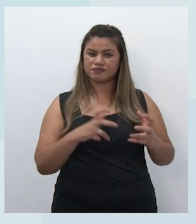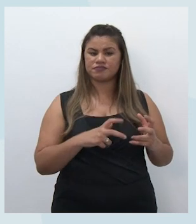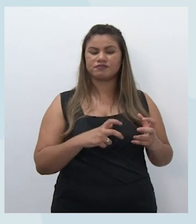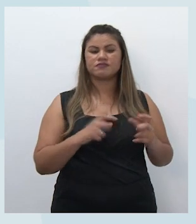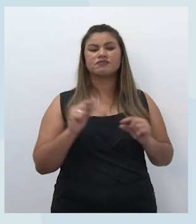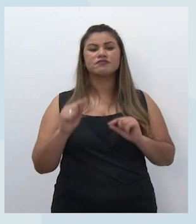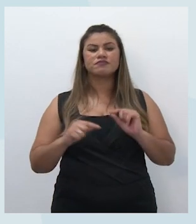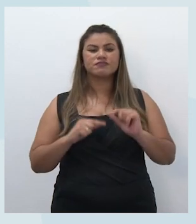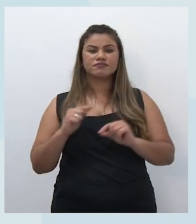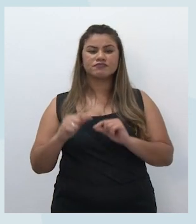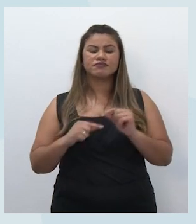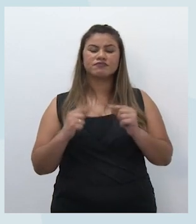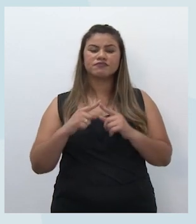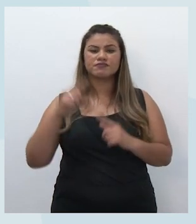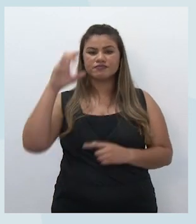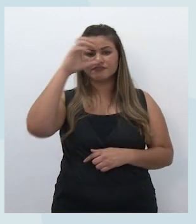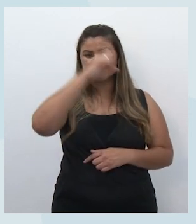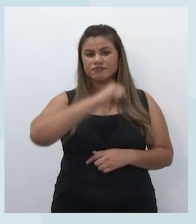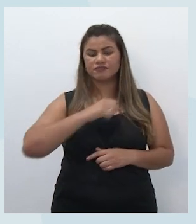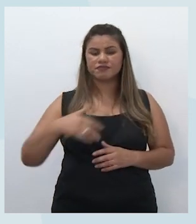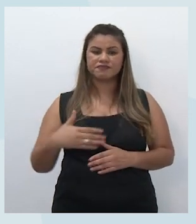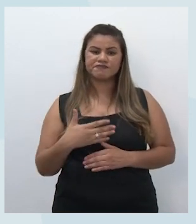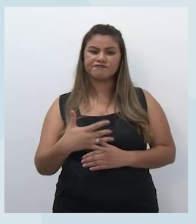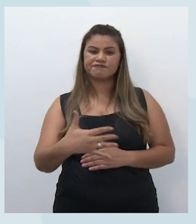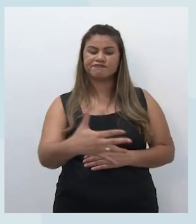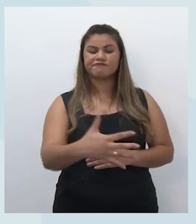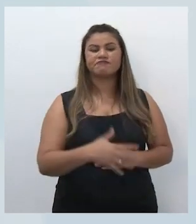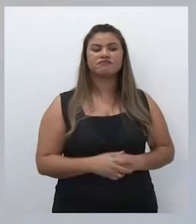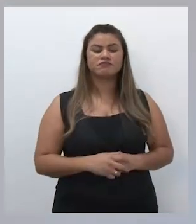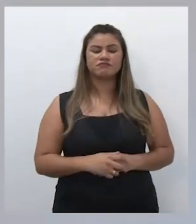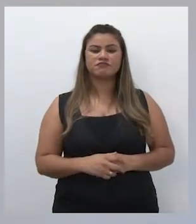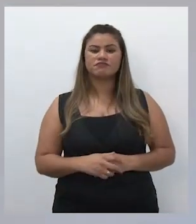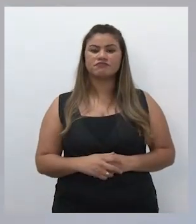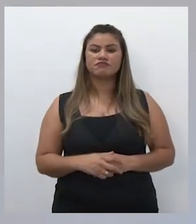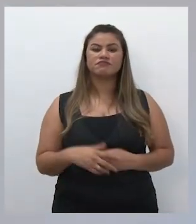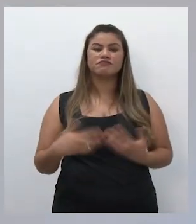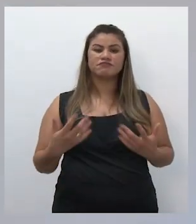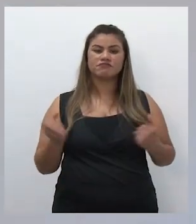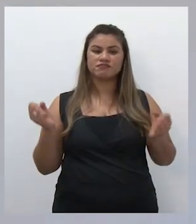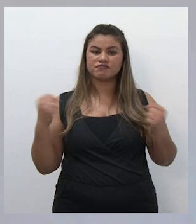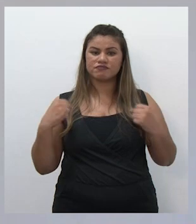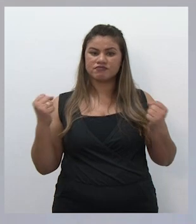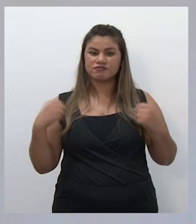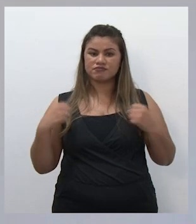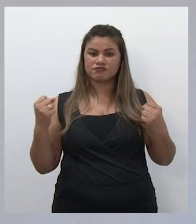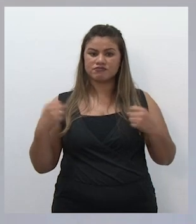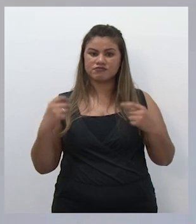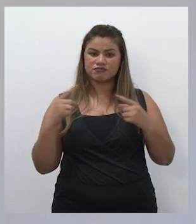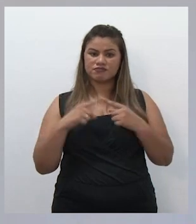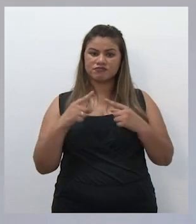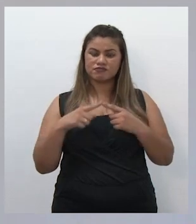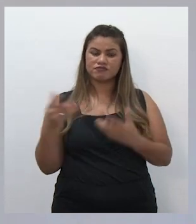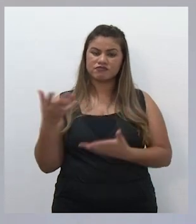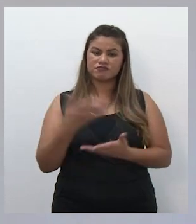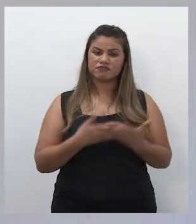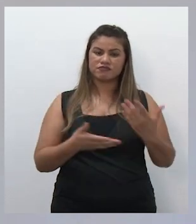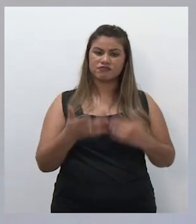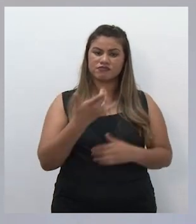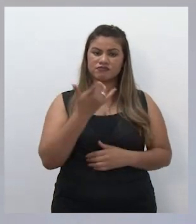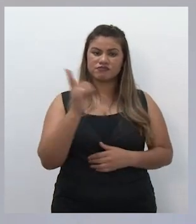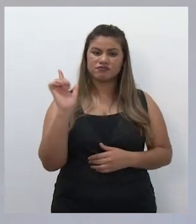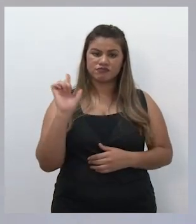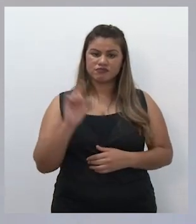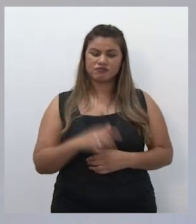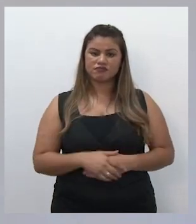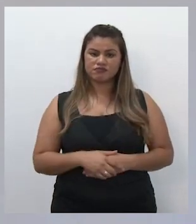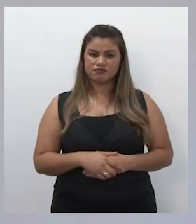considerando o que estão aprendendo no percurso? Então, educação física, ele faz um outro diálogo, ele